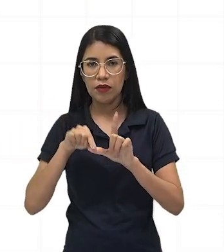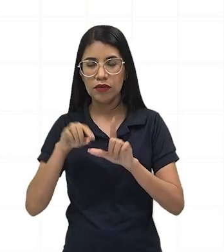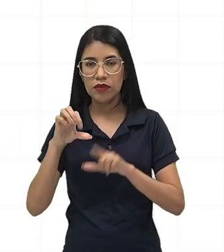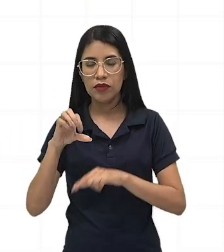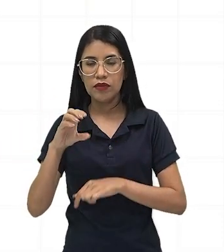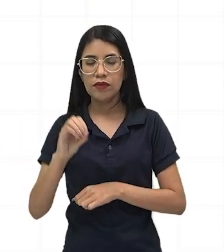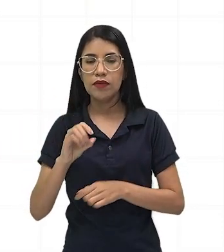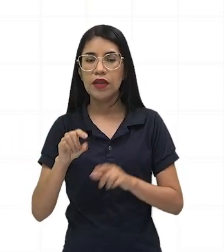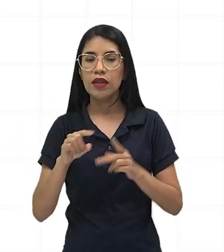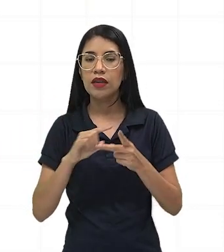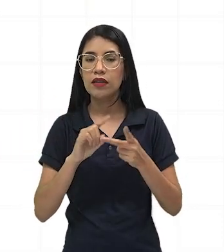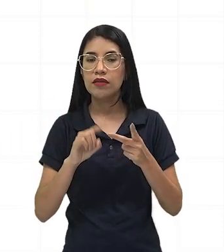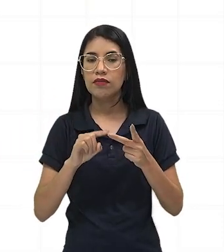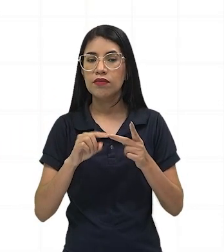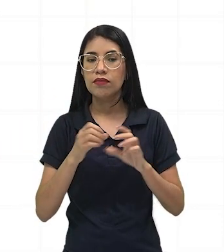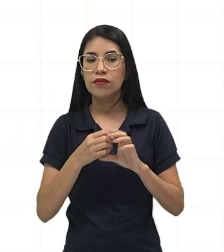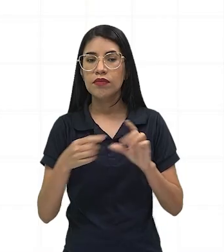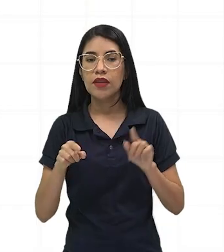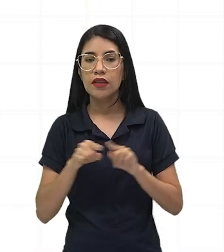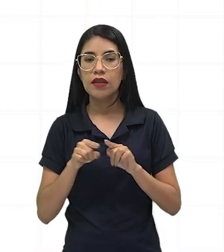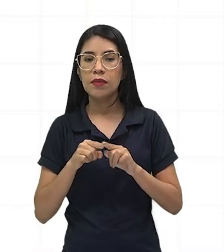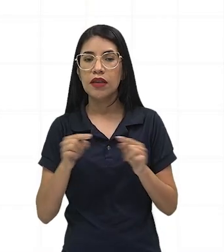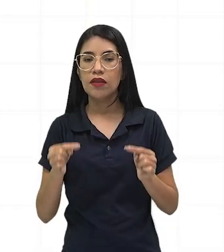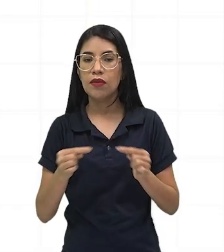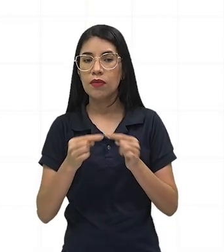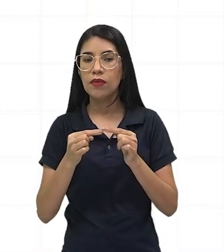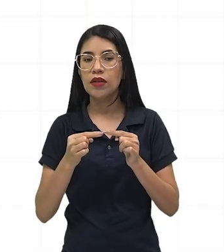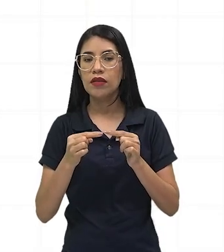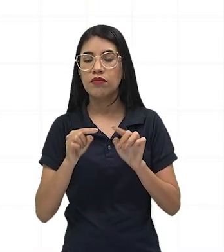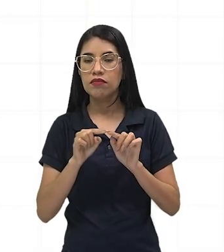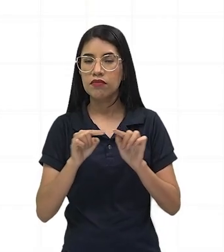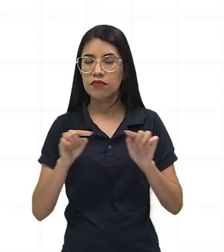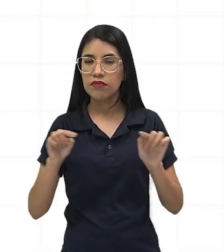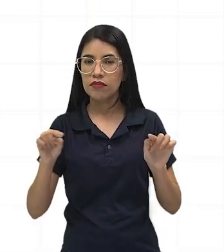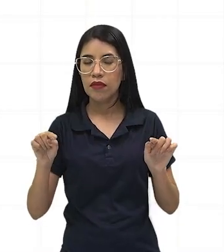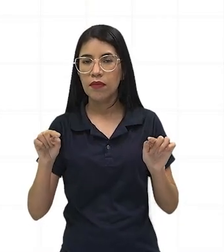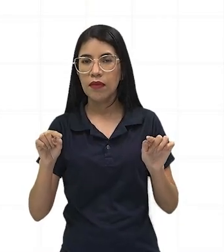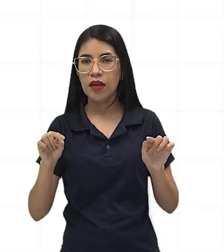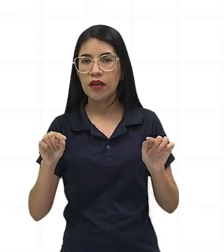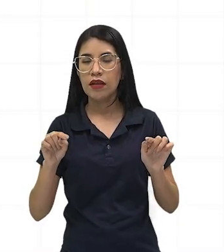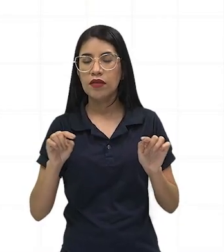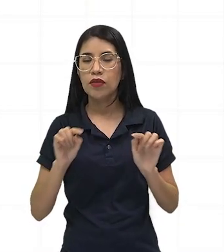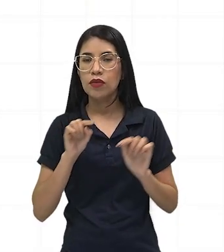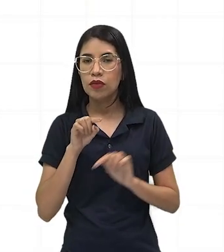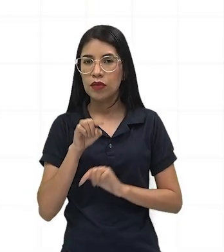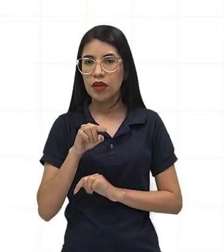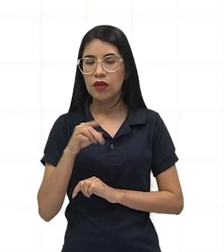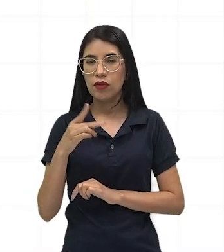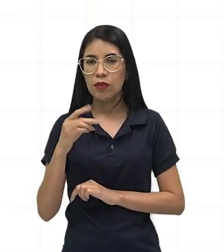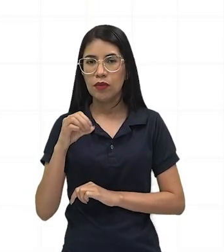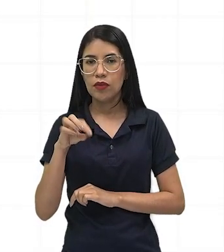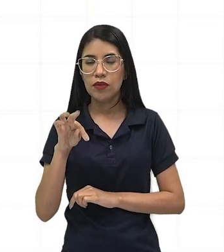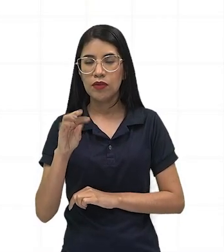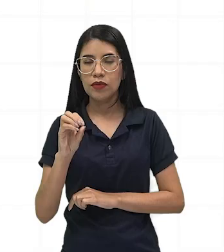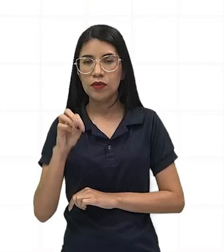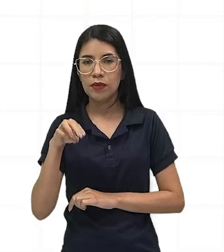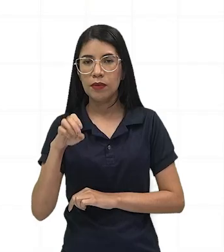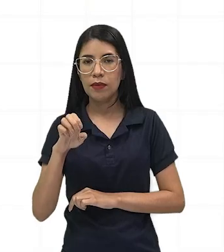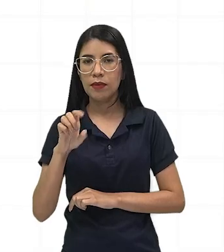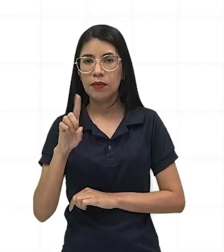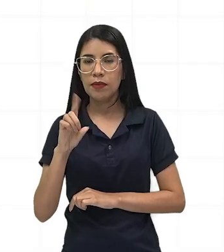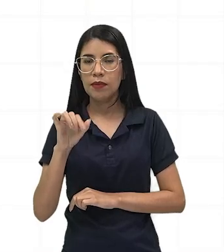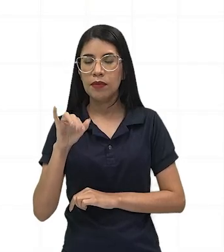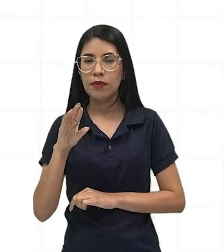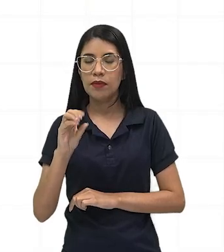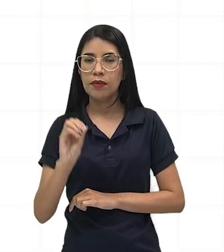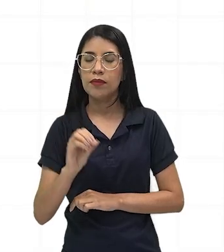também interceptará o segmento de reta no seu ponto médio. Tá? Então, observe que até